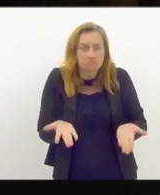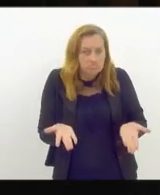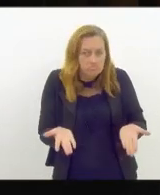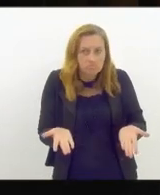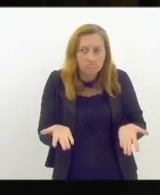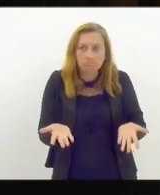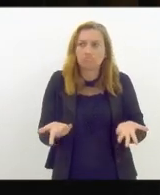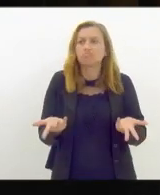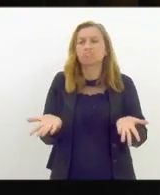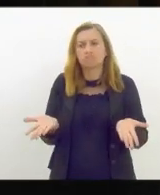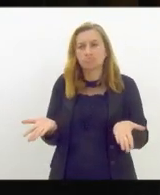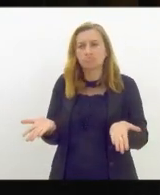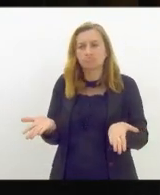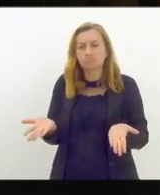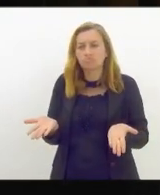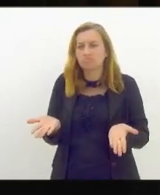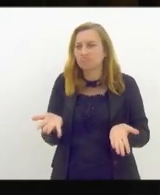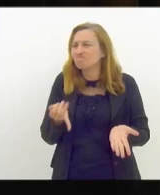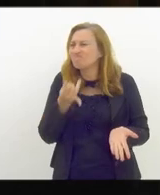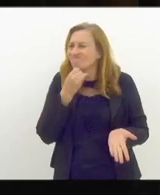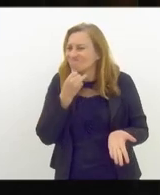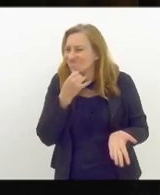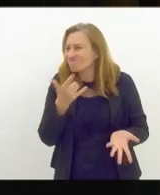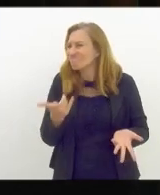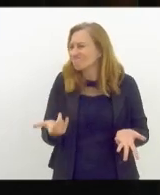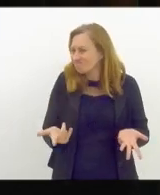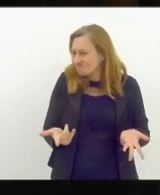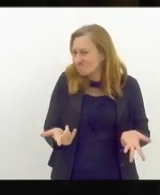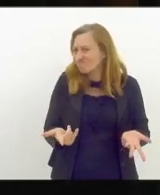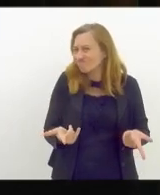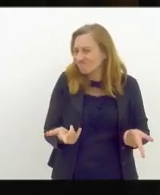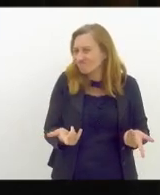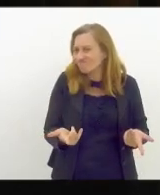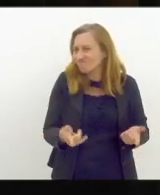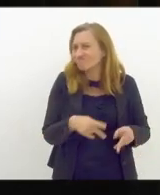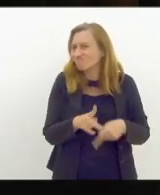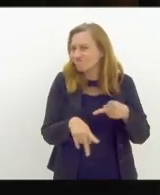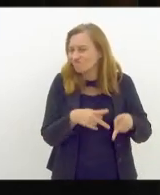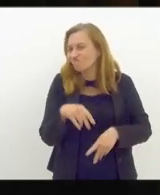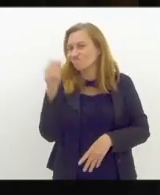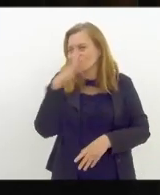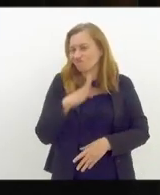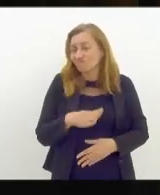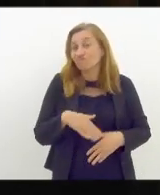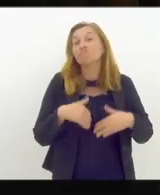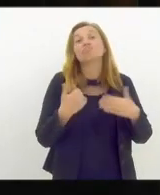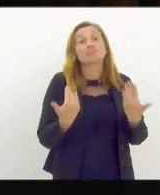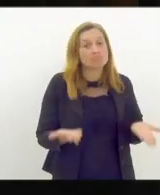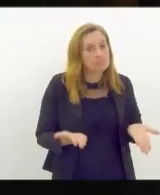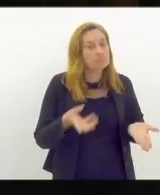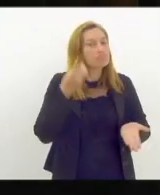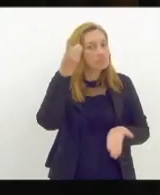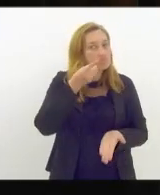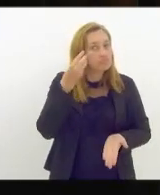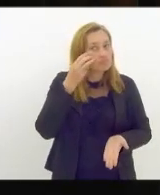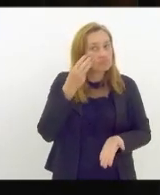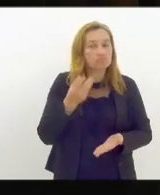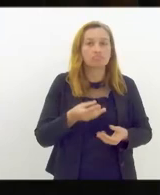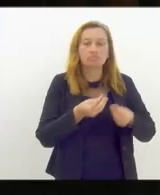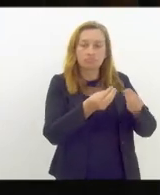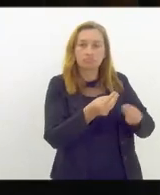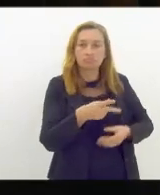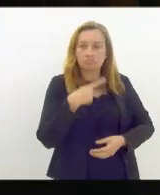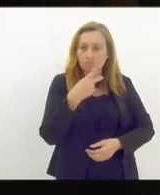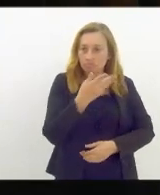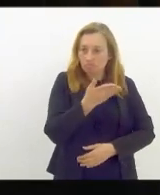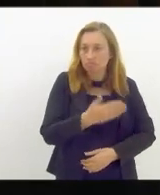nenhuma, um escândalo, um escárnio com a população brasileira. Então, deputado Valdeque, concedo uma